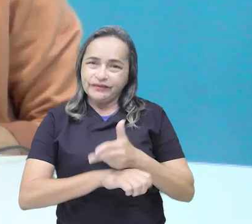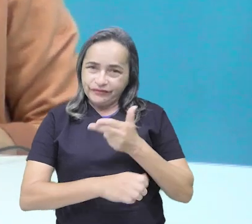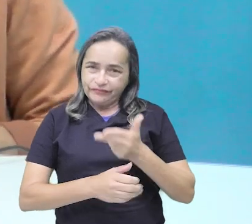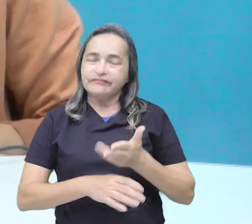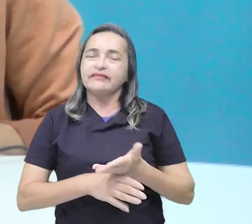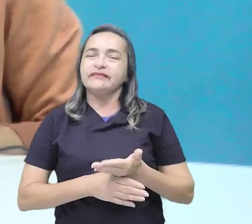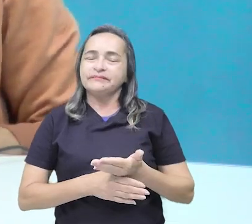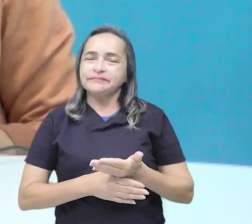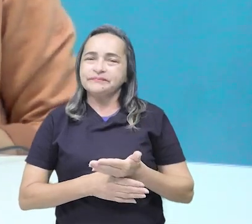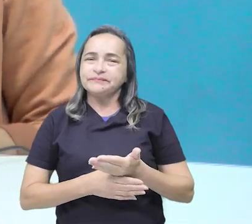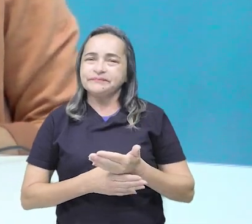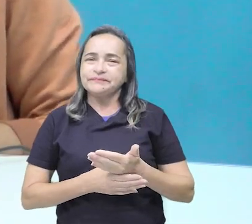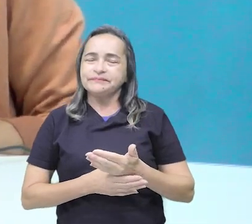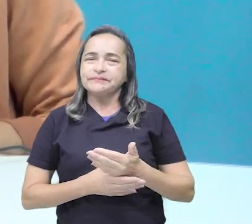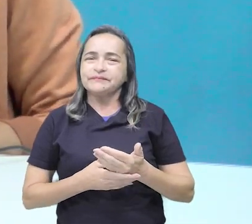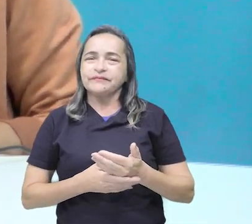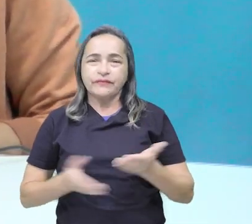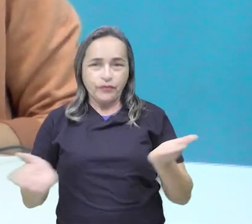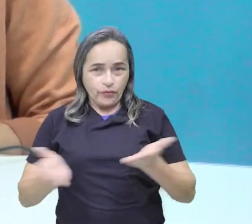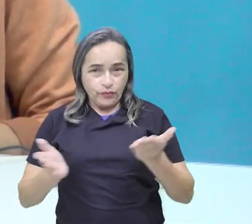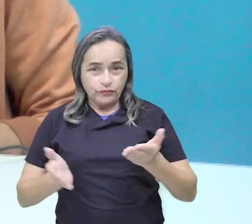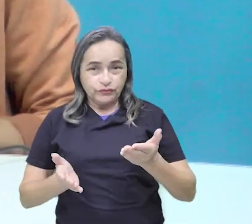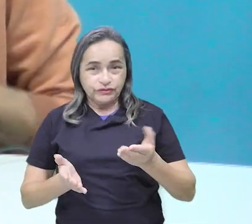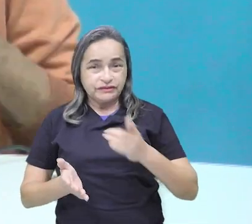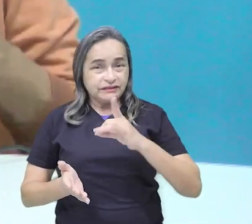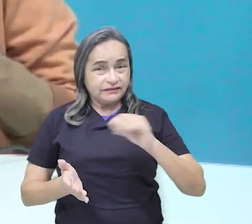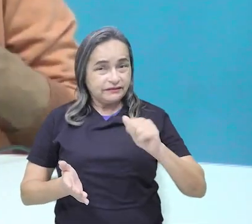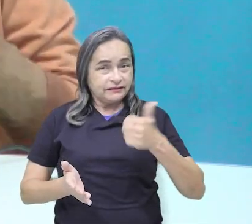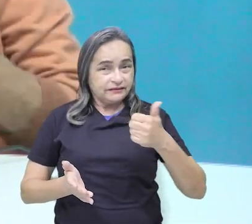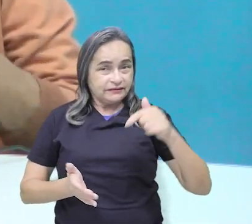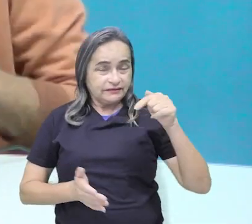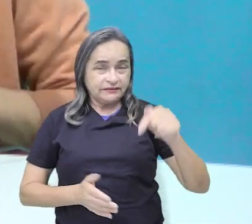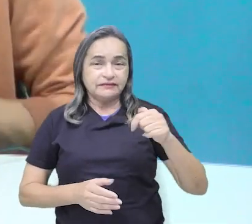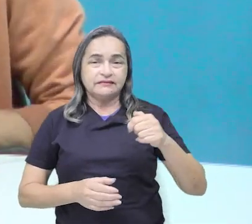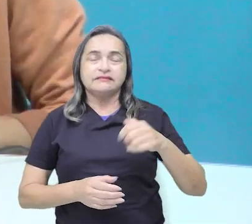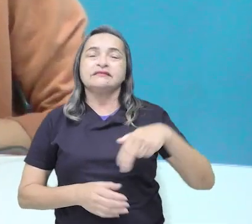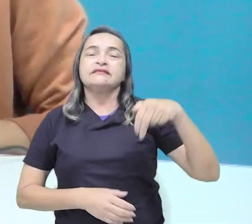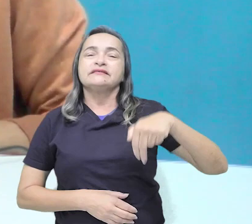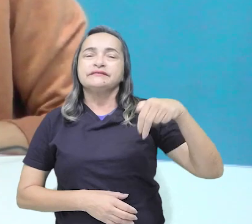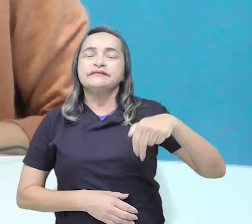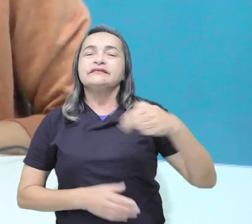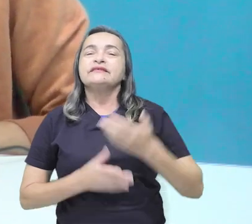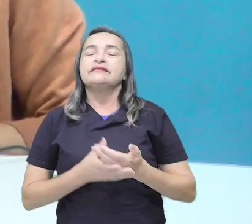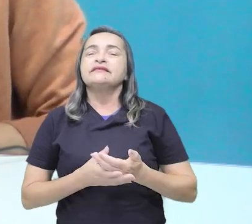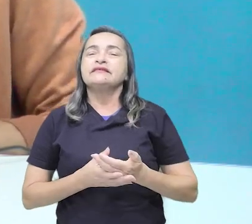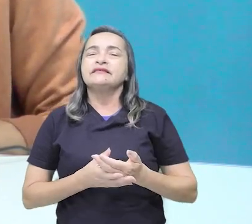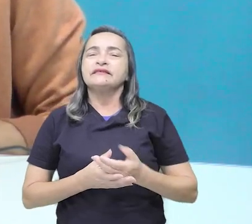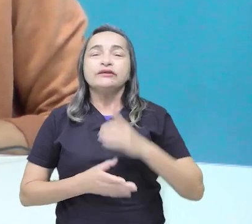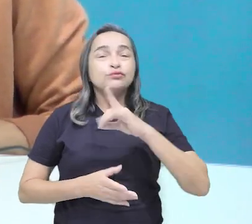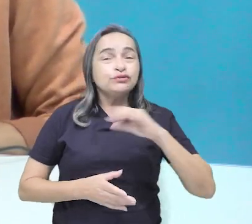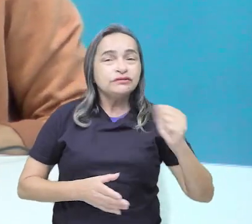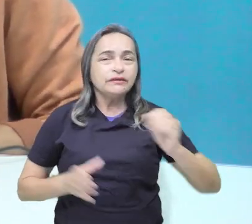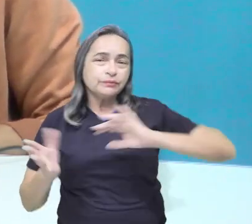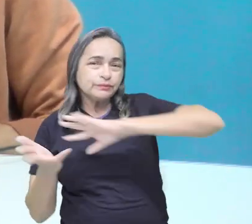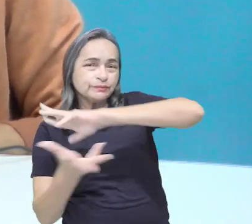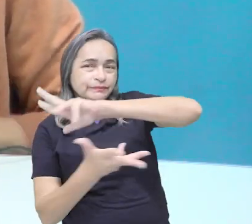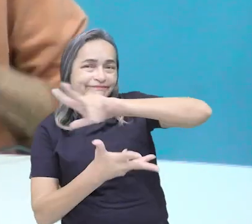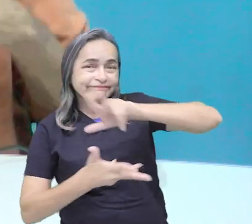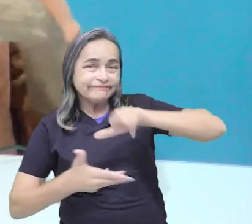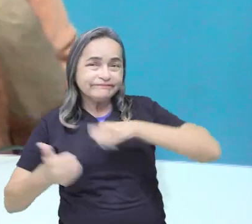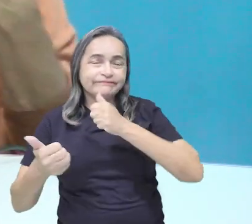Hoje, 17 de novembro, é marcado pelo Dia Mundial de Combate ao Câncer de